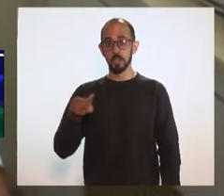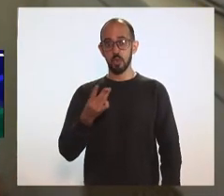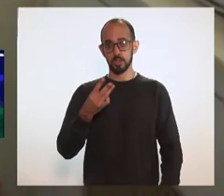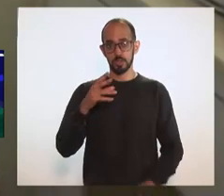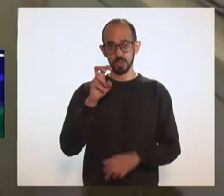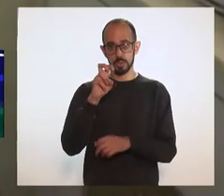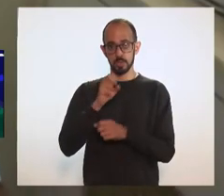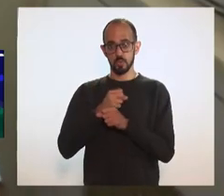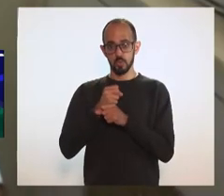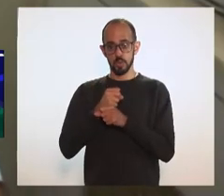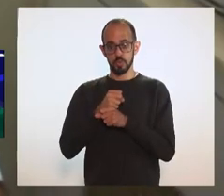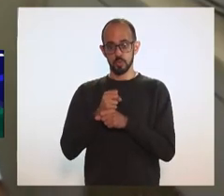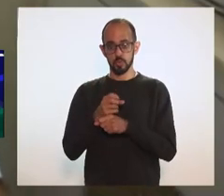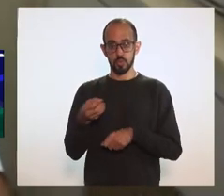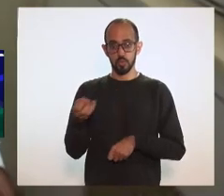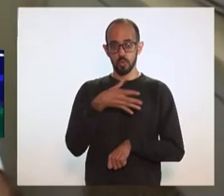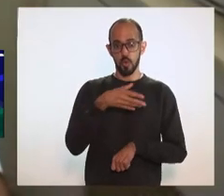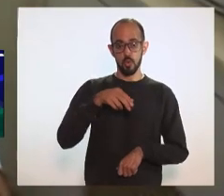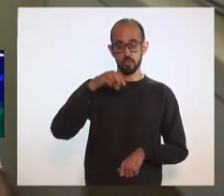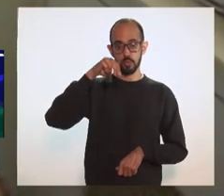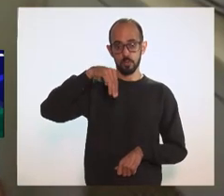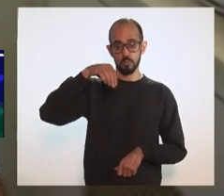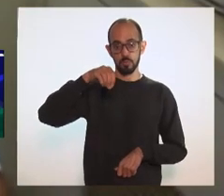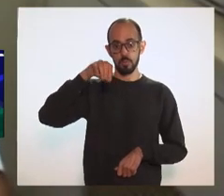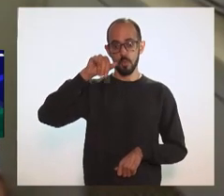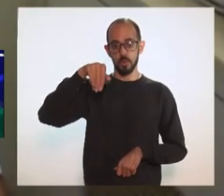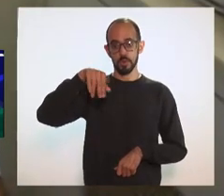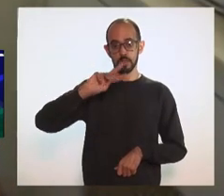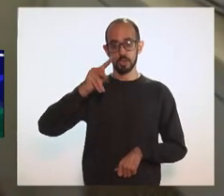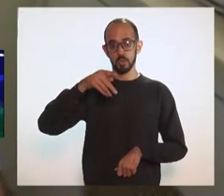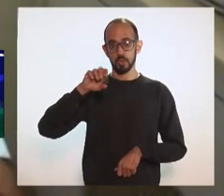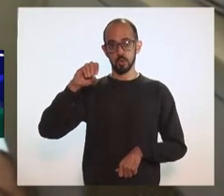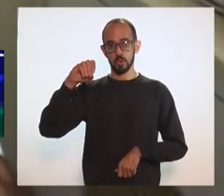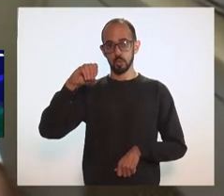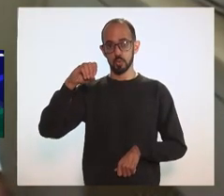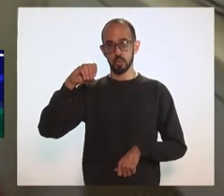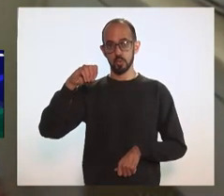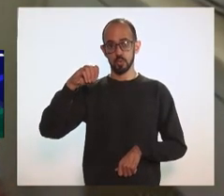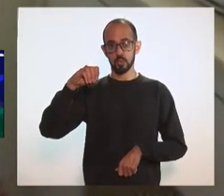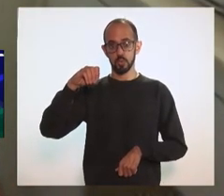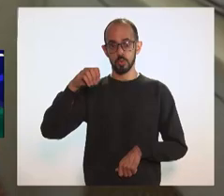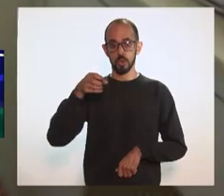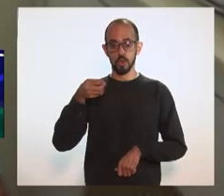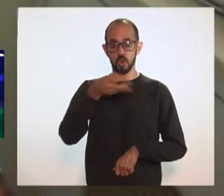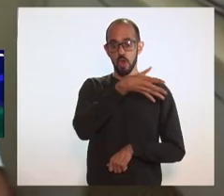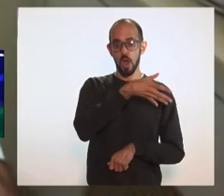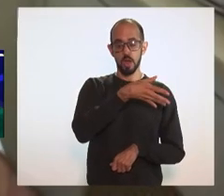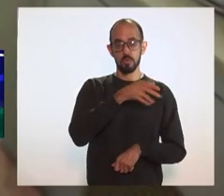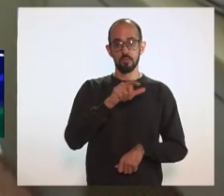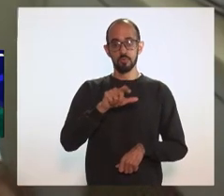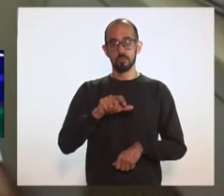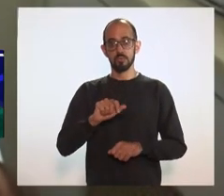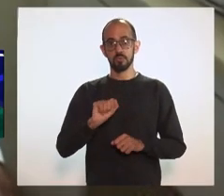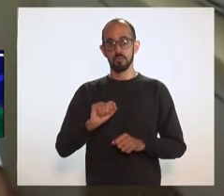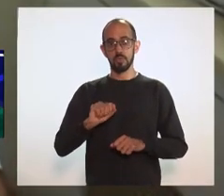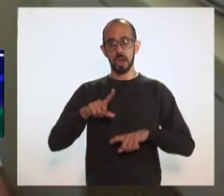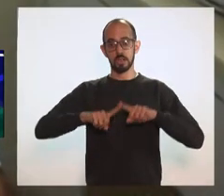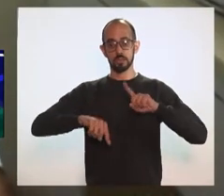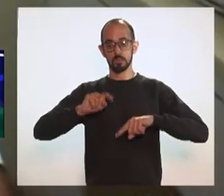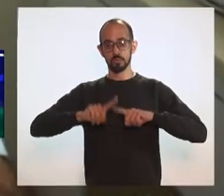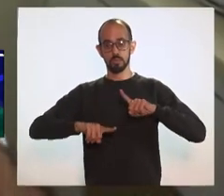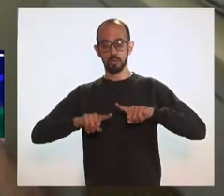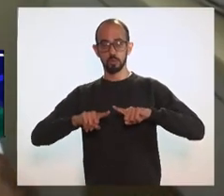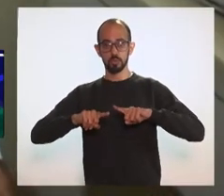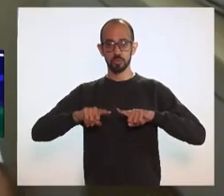novo moinho, terminal de trigo da Bunge e nova linha de